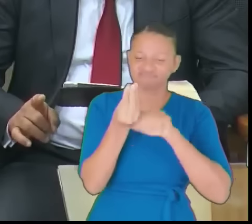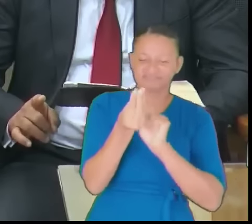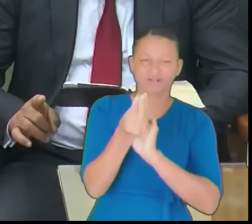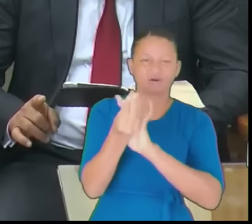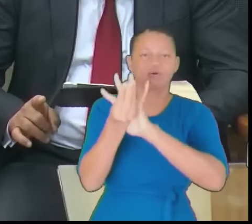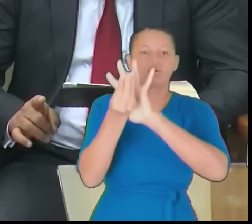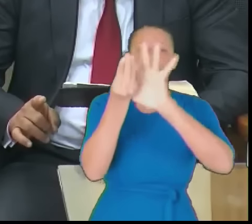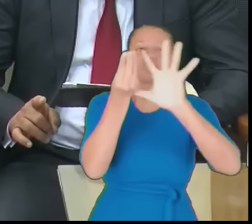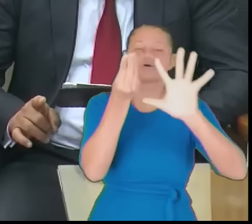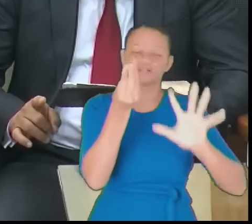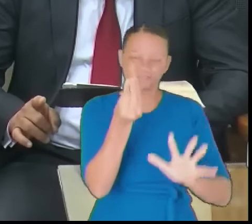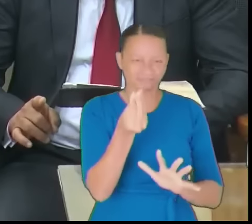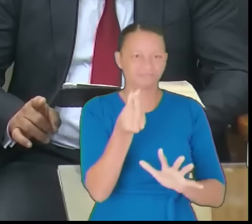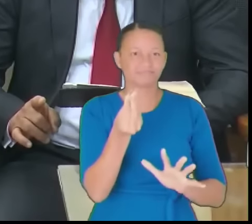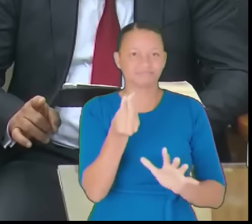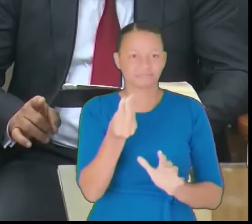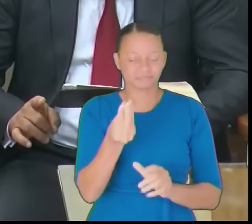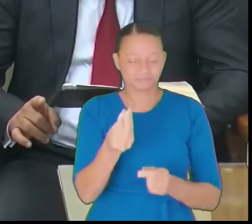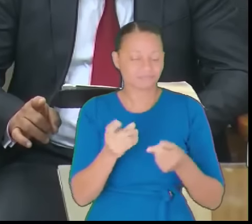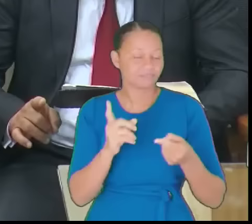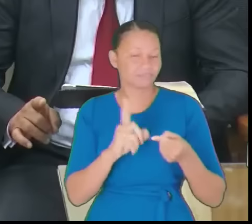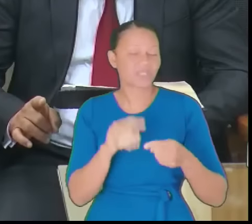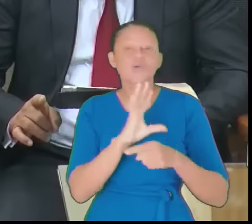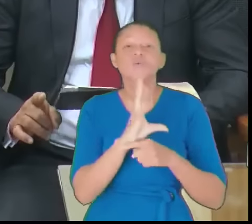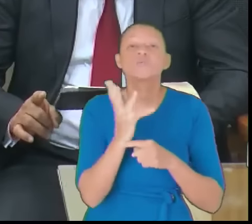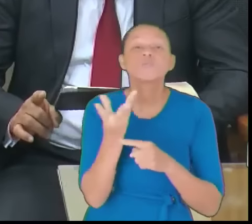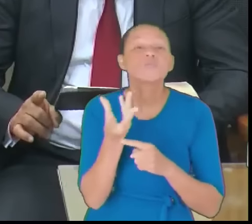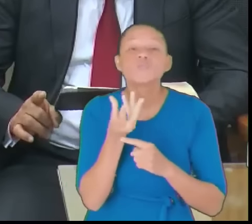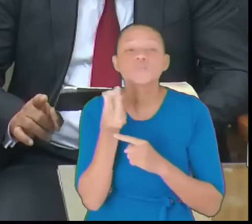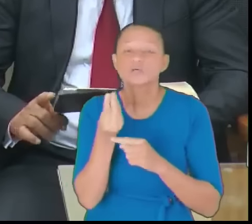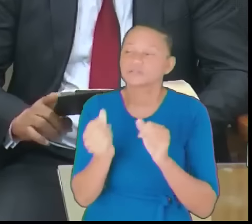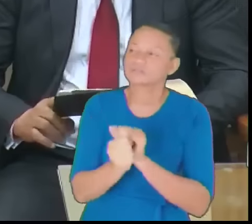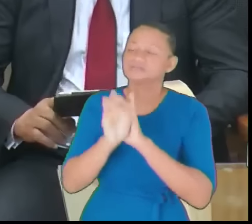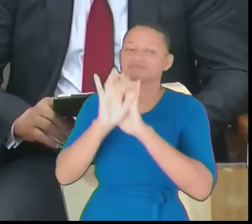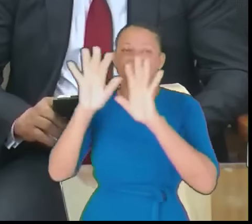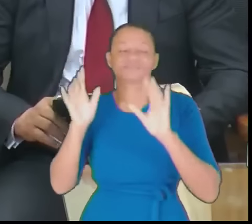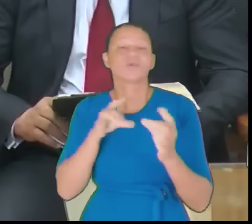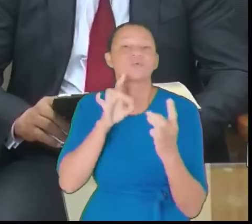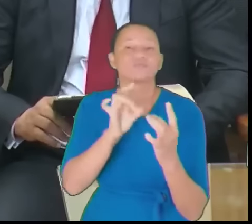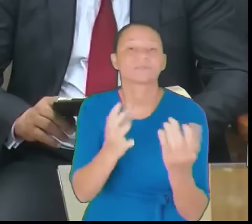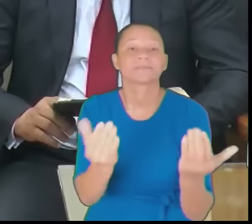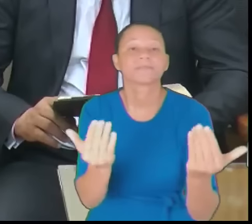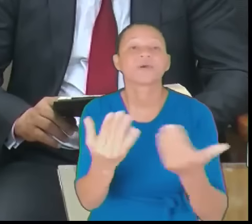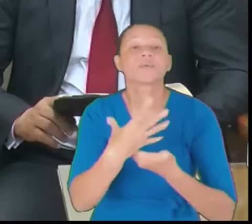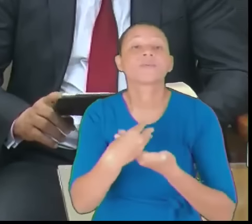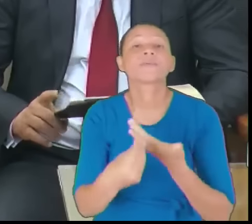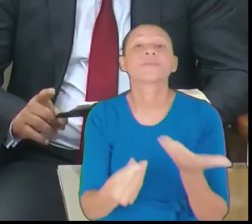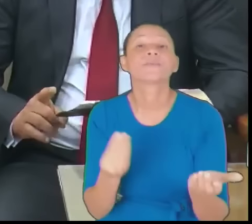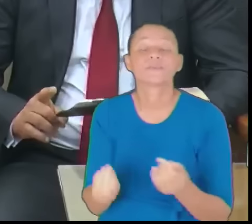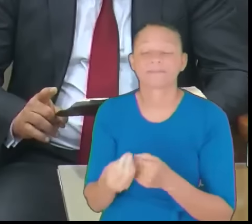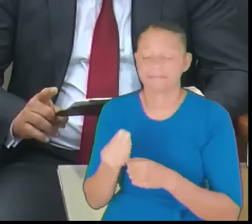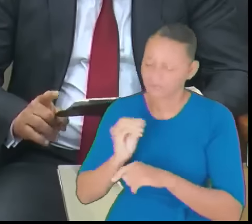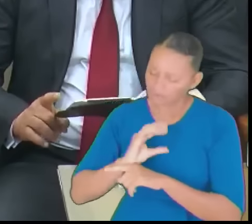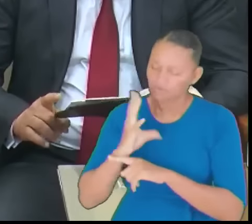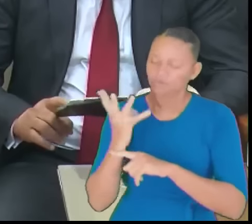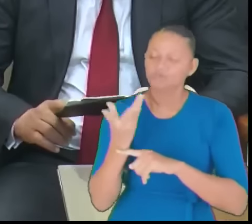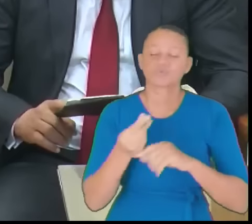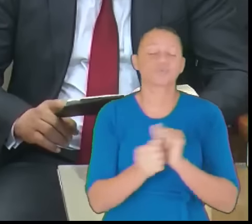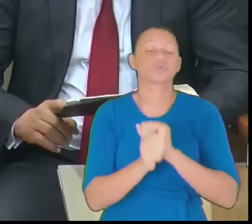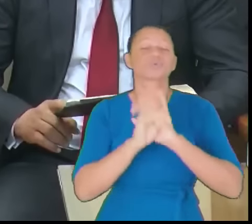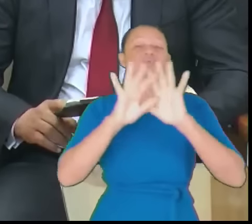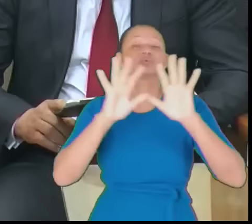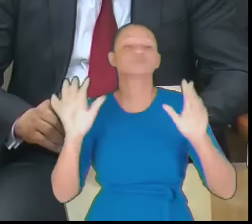gloriosa. Três palavras. Primeiro, igreja o quê? Gloriosa. Eu gosto do feedback da igreja. Primeiro, igreja o quê? Gloriosa.